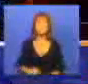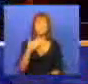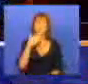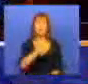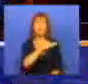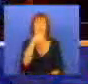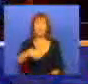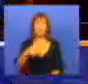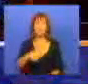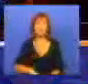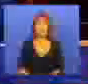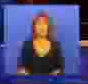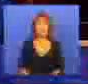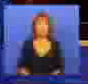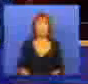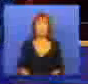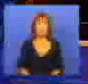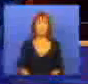Muito obrigado, Sr. Presidente.